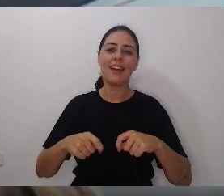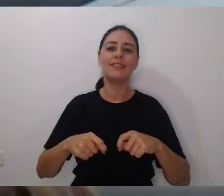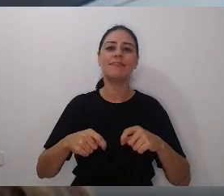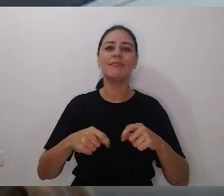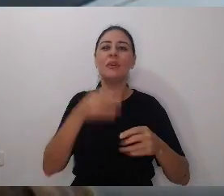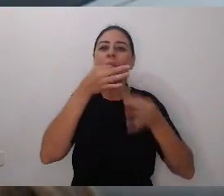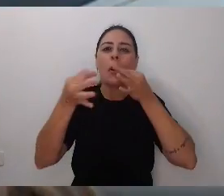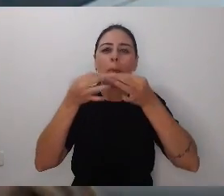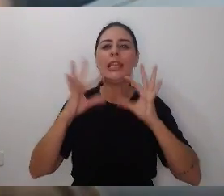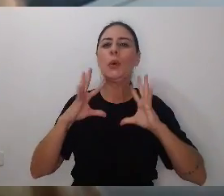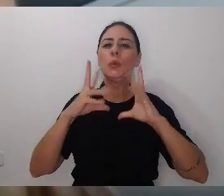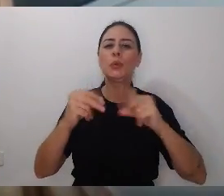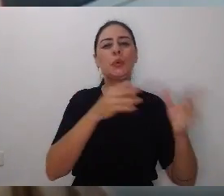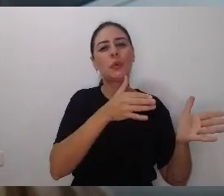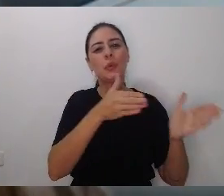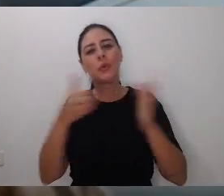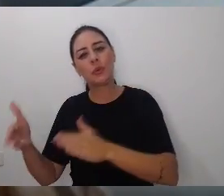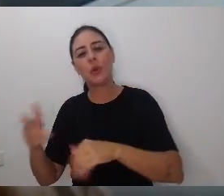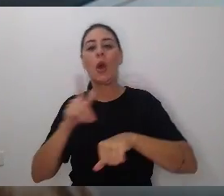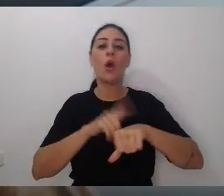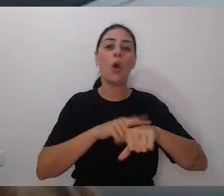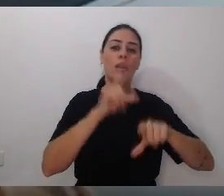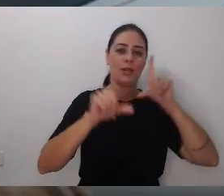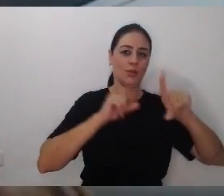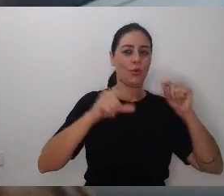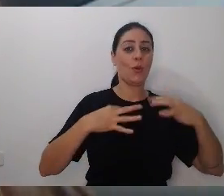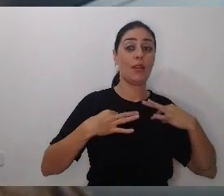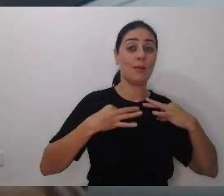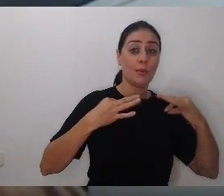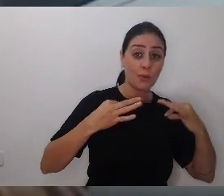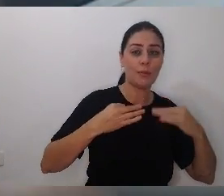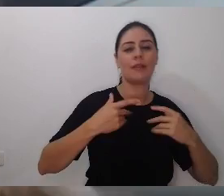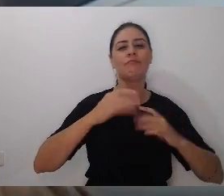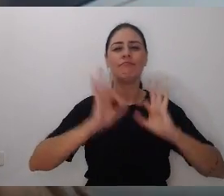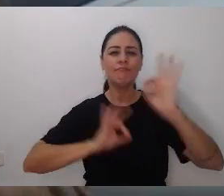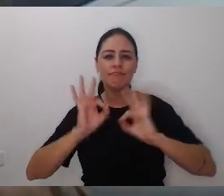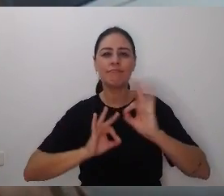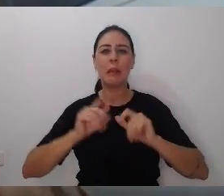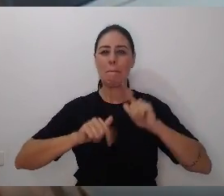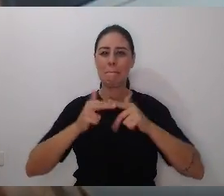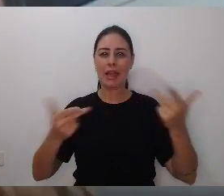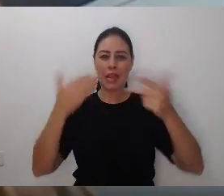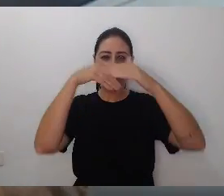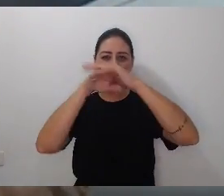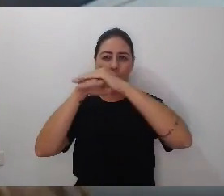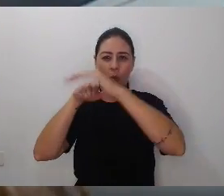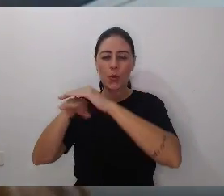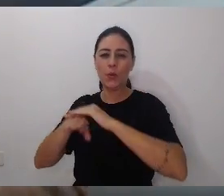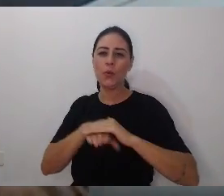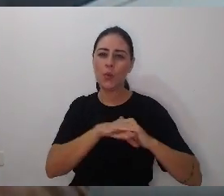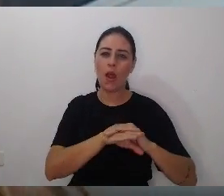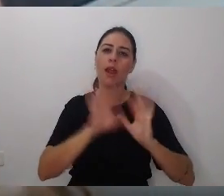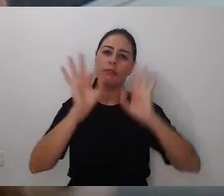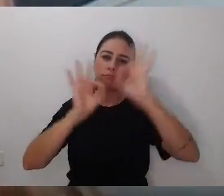lá na instituição de ensino, a criança tem a possibilidade de escolher, tem a possibilidade